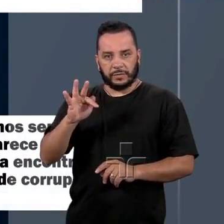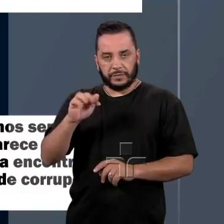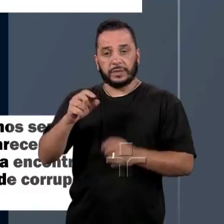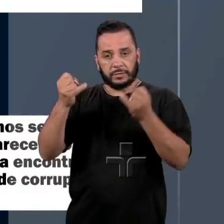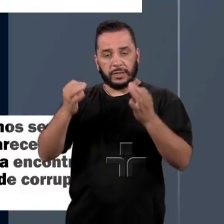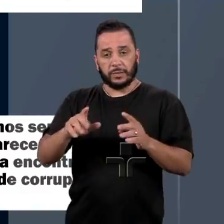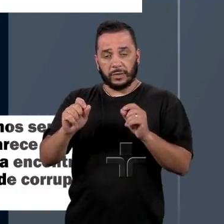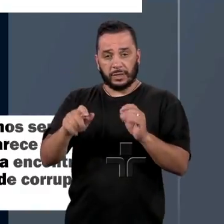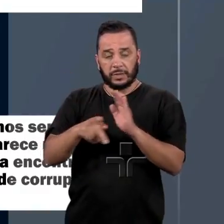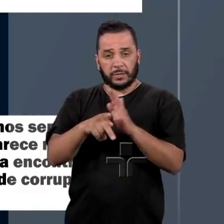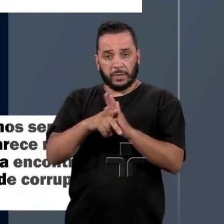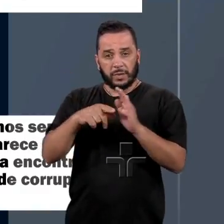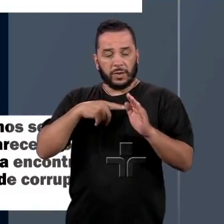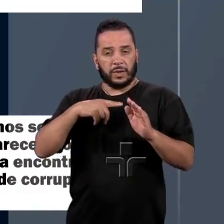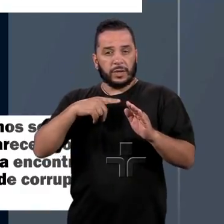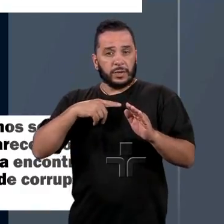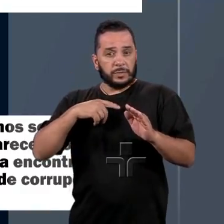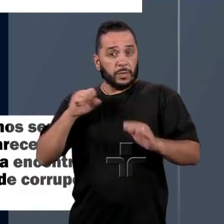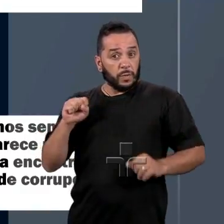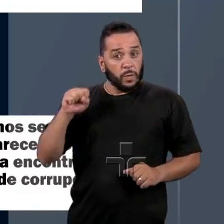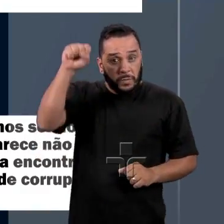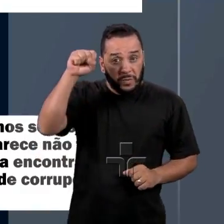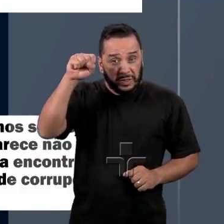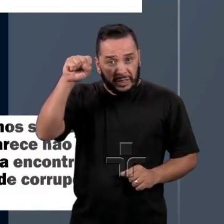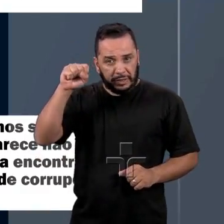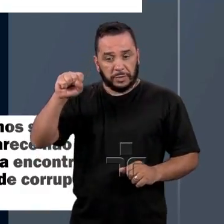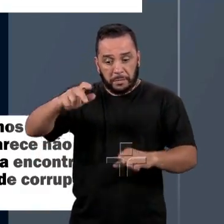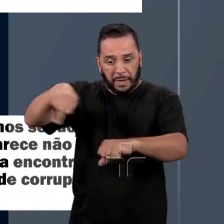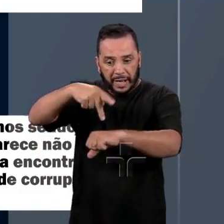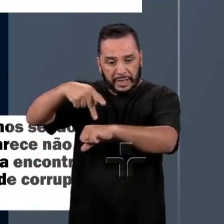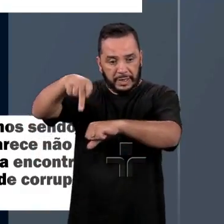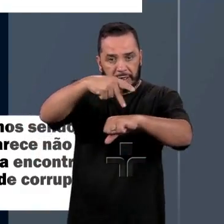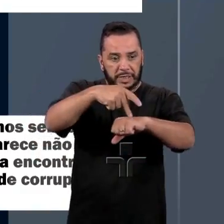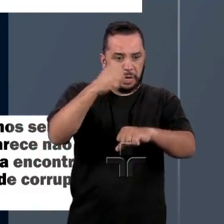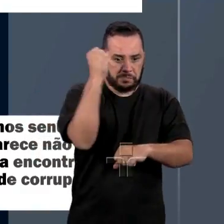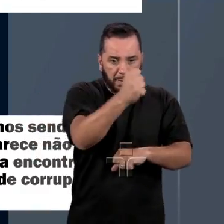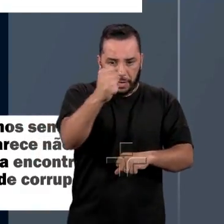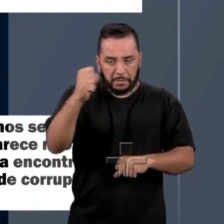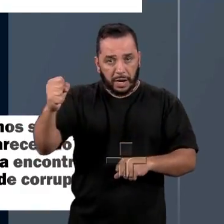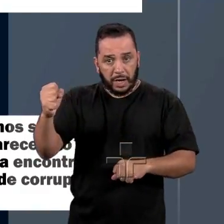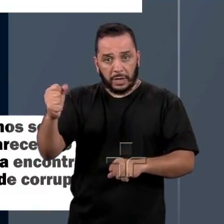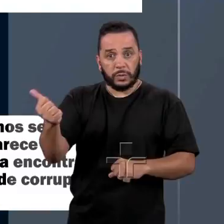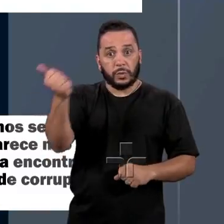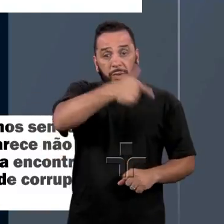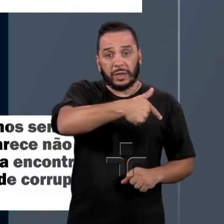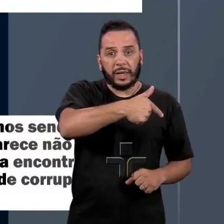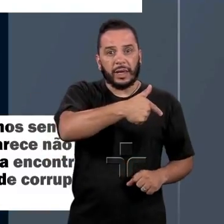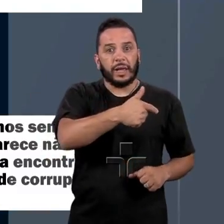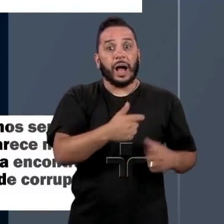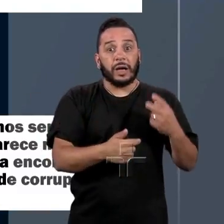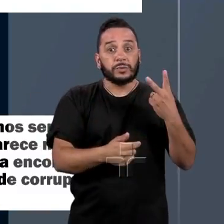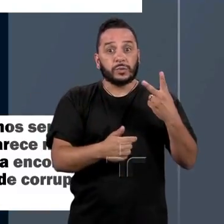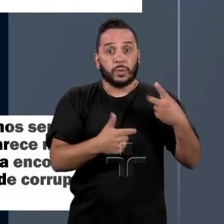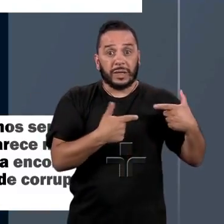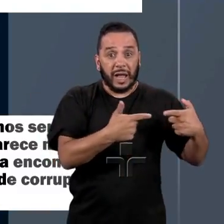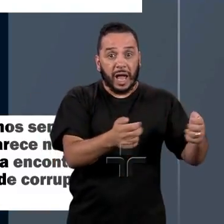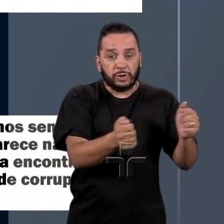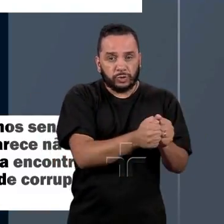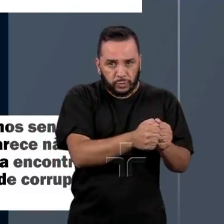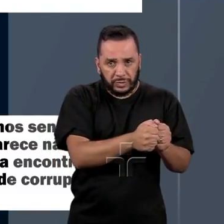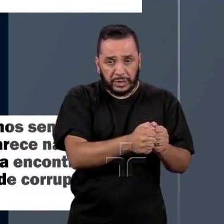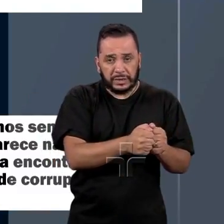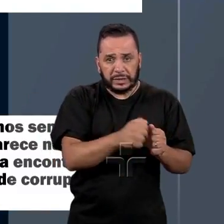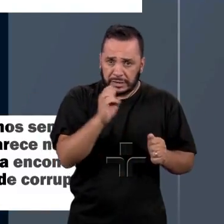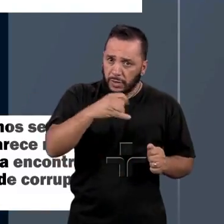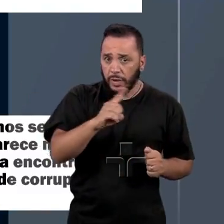comunismo assassinou mais pessoas nos próprios países do que as duas guerras juntas? O Caio Ferreira diz: o condomínio